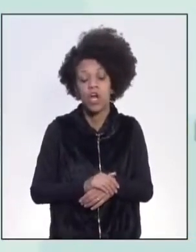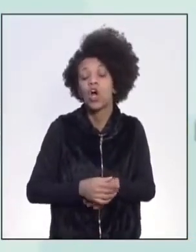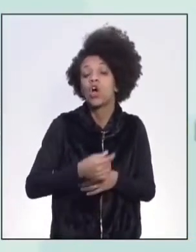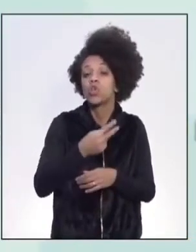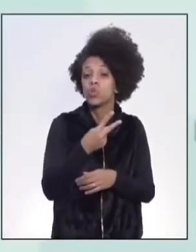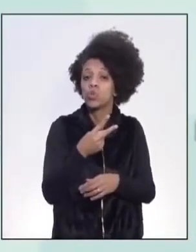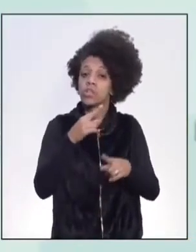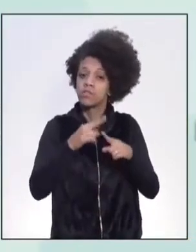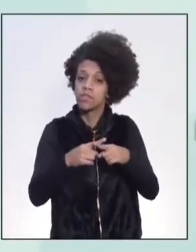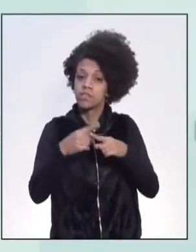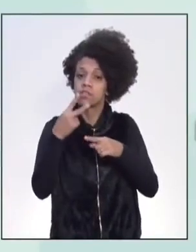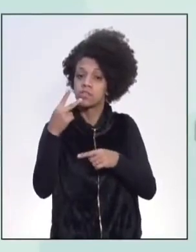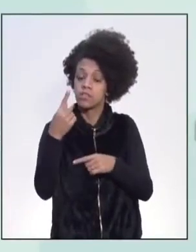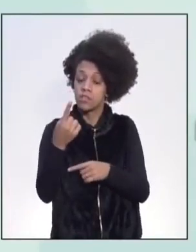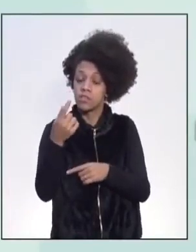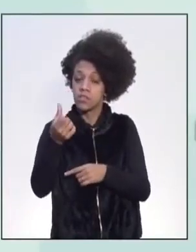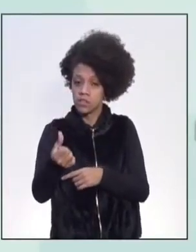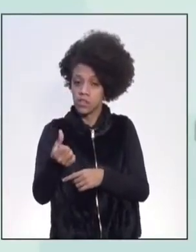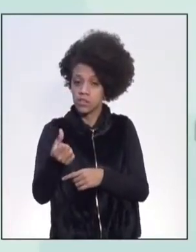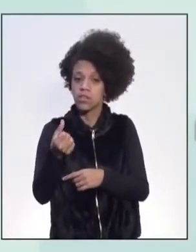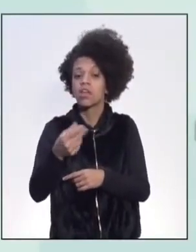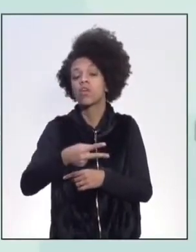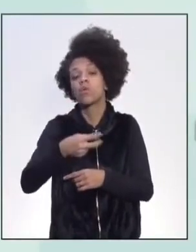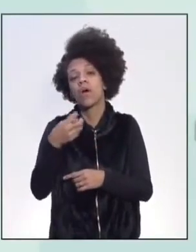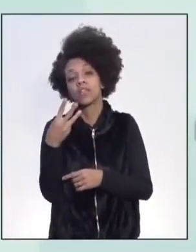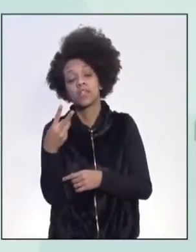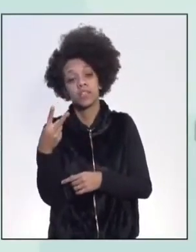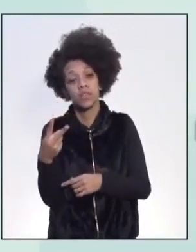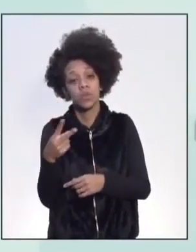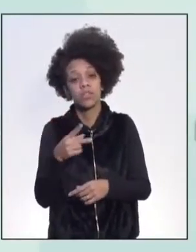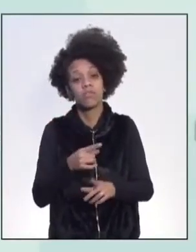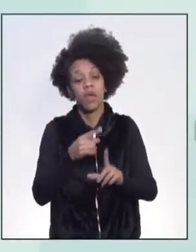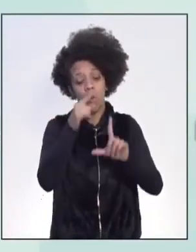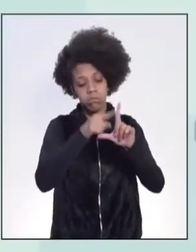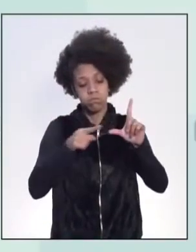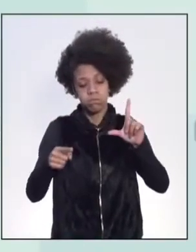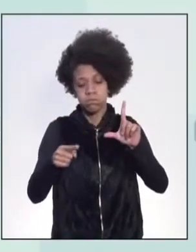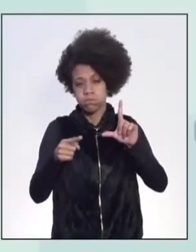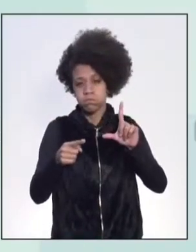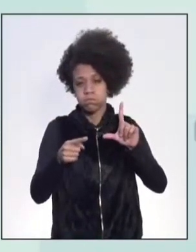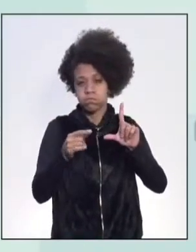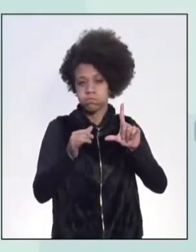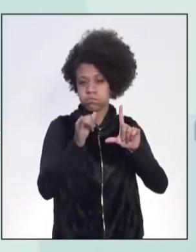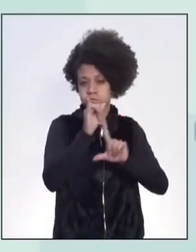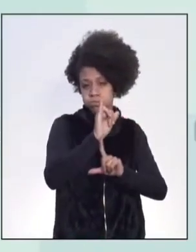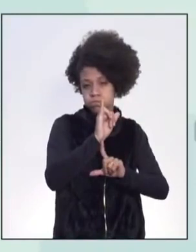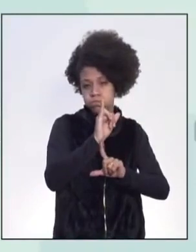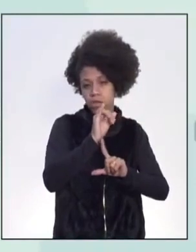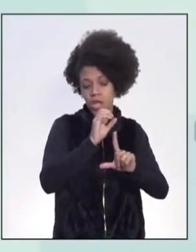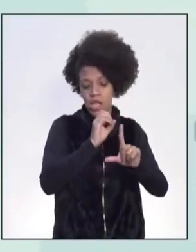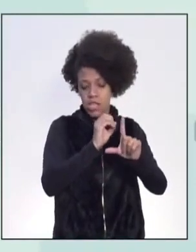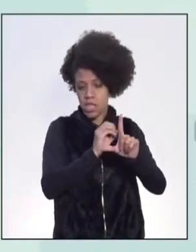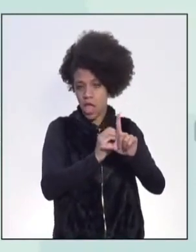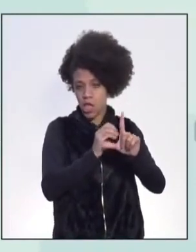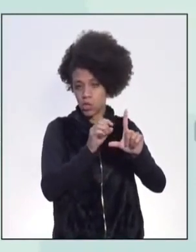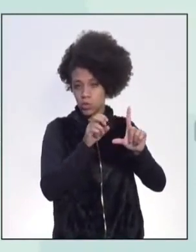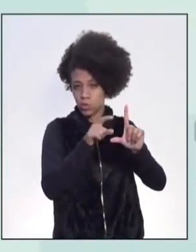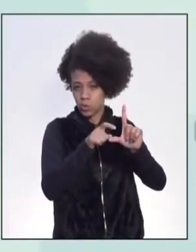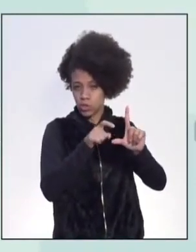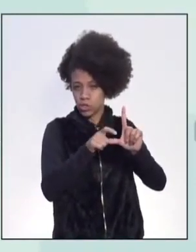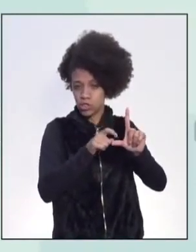vezes 16 é 32. Então, o ponto é em cima do eixo Y, então ele é zerado no X e